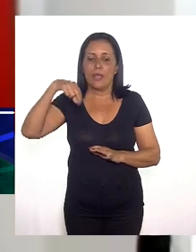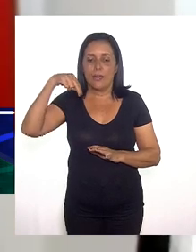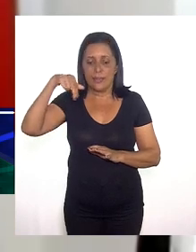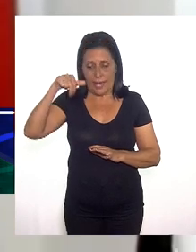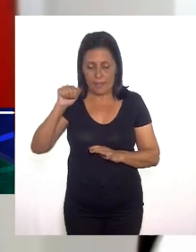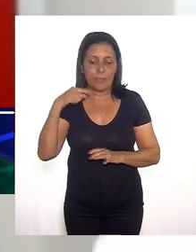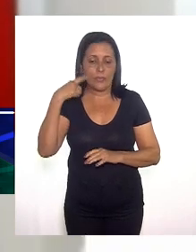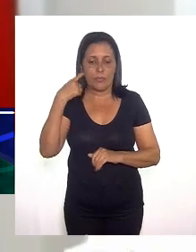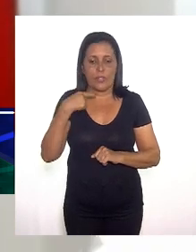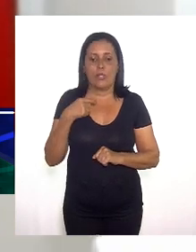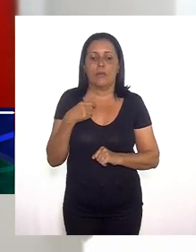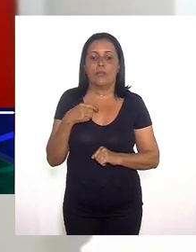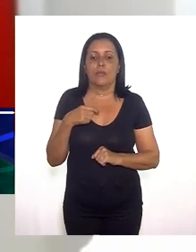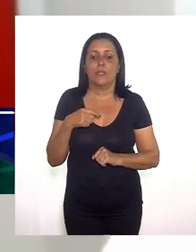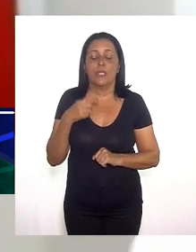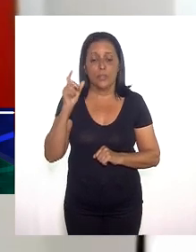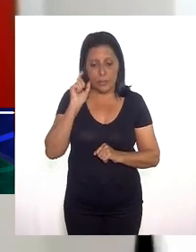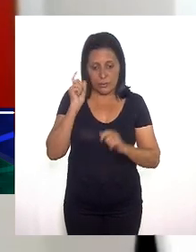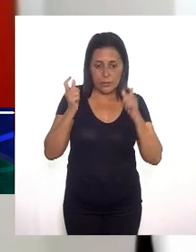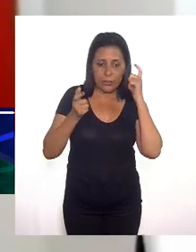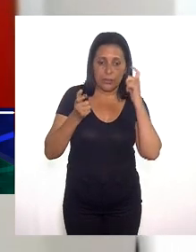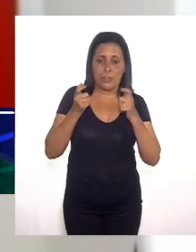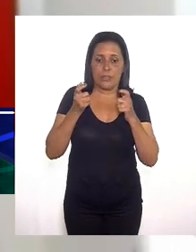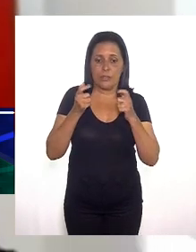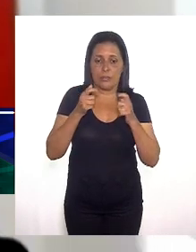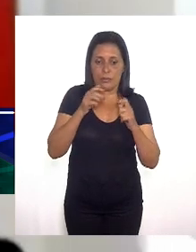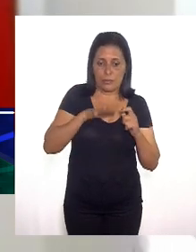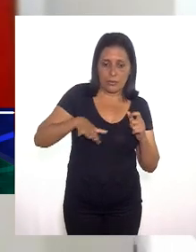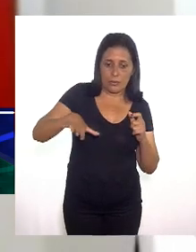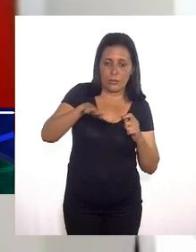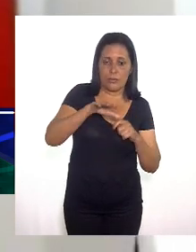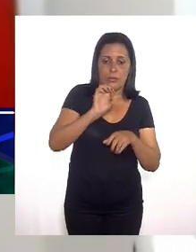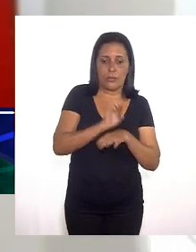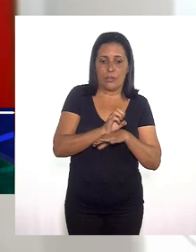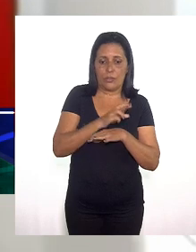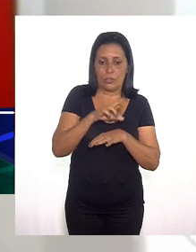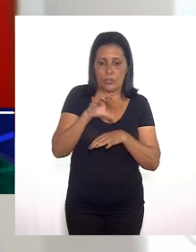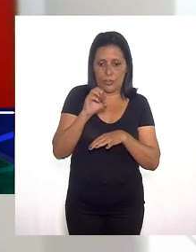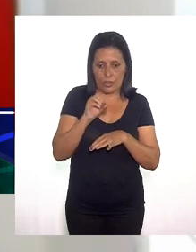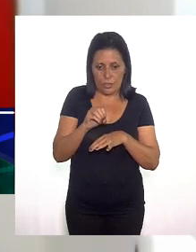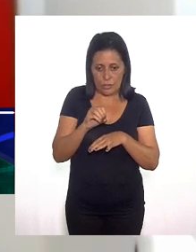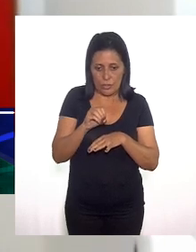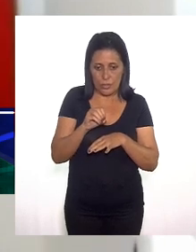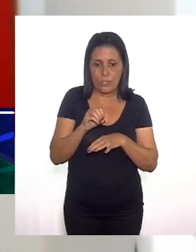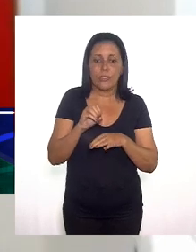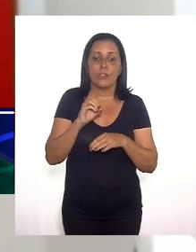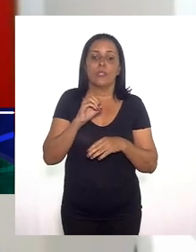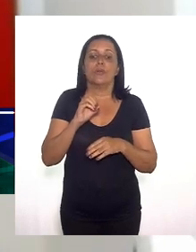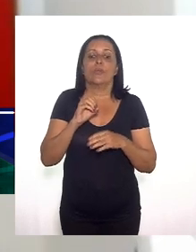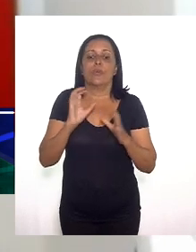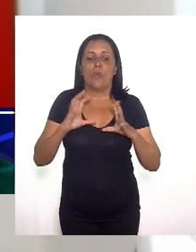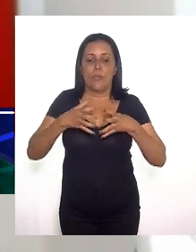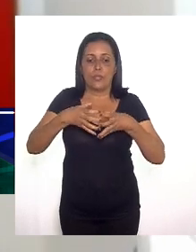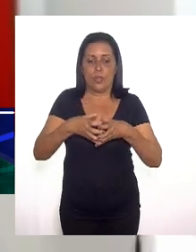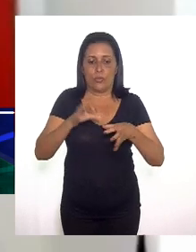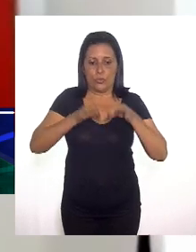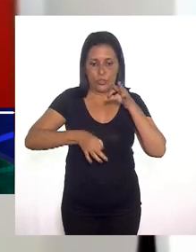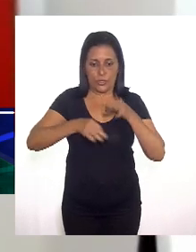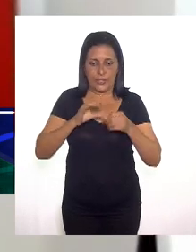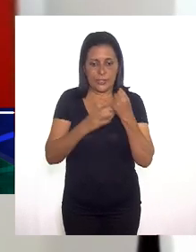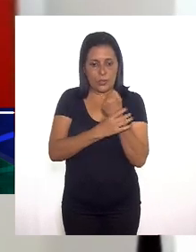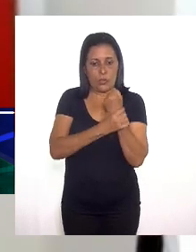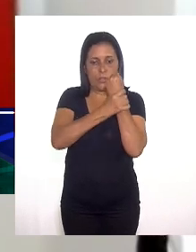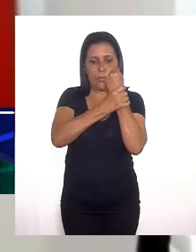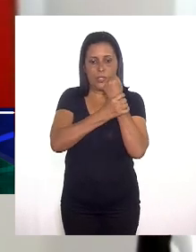Interesse na área de Segurança Pública do Estado do Rio de Janeiro. Pendente de pareceres das comissões de Constituição e Justiça, de Segurança Pública, Assunto de Polícia,